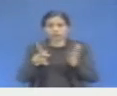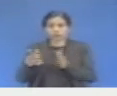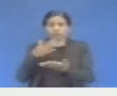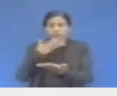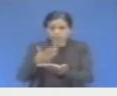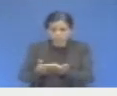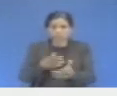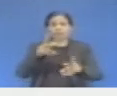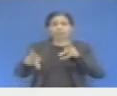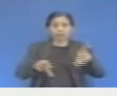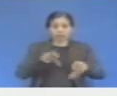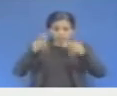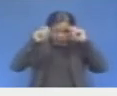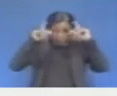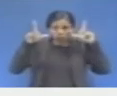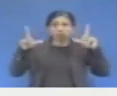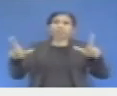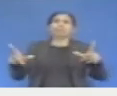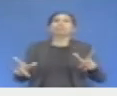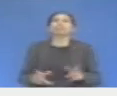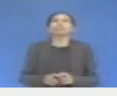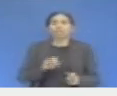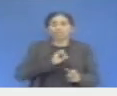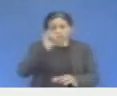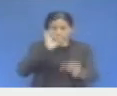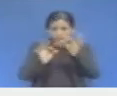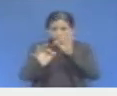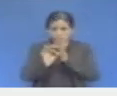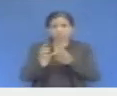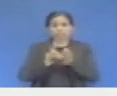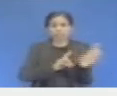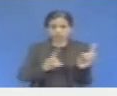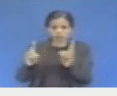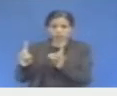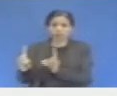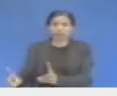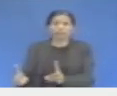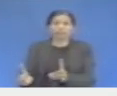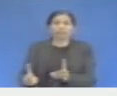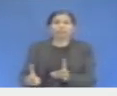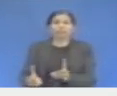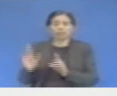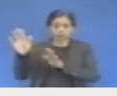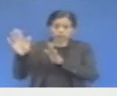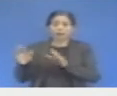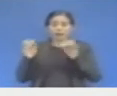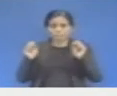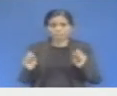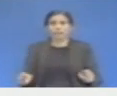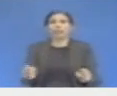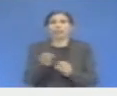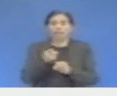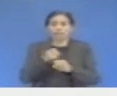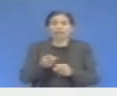povo Timor-Leste ha ufiar kata ko modelo de desenvolvimento rural ida ne bele hadia no bele